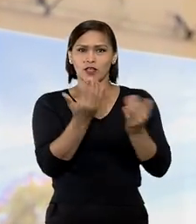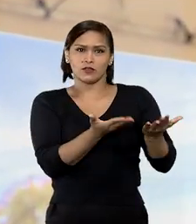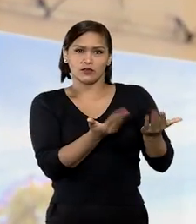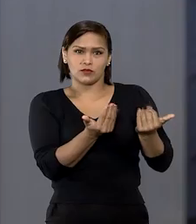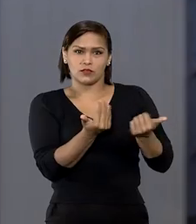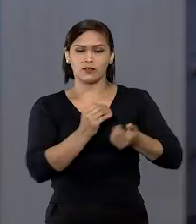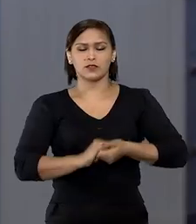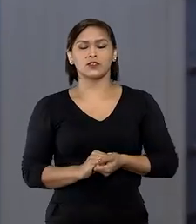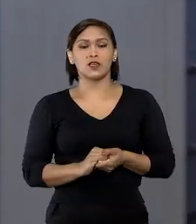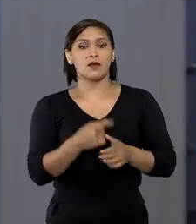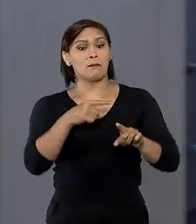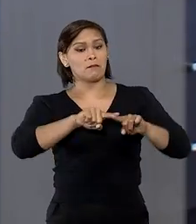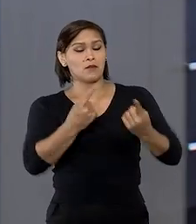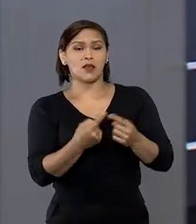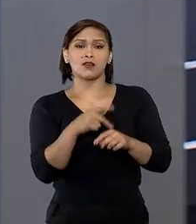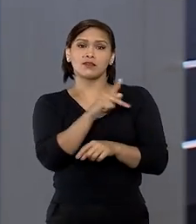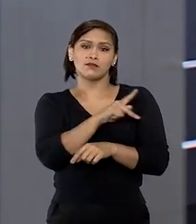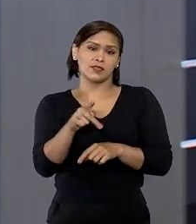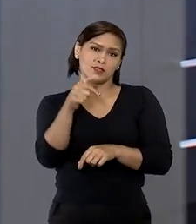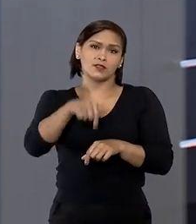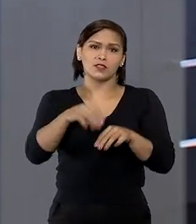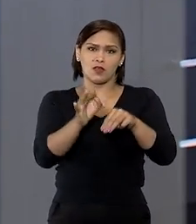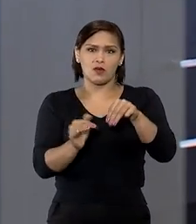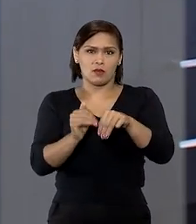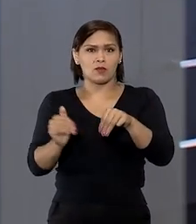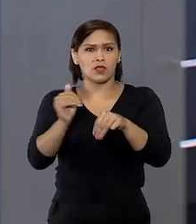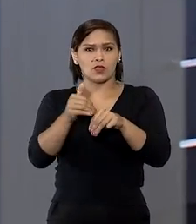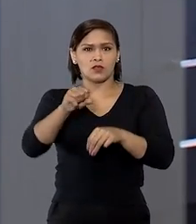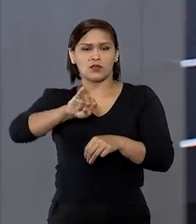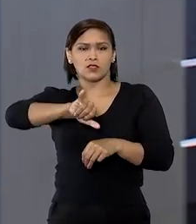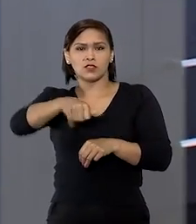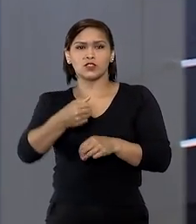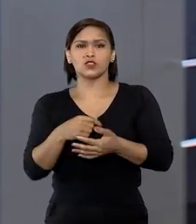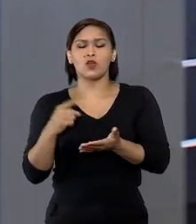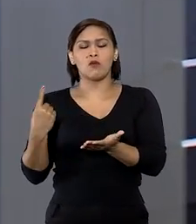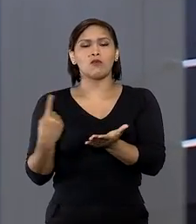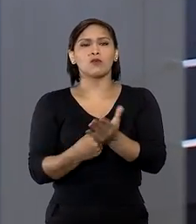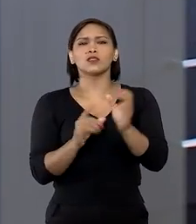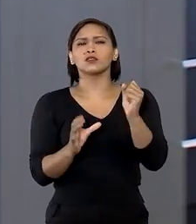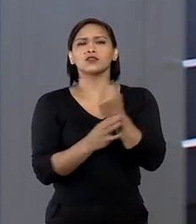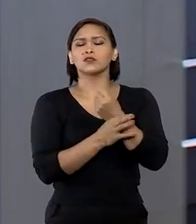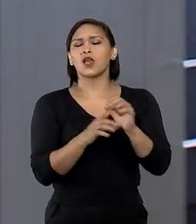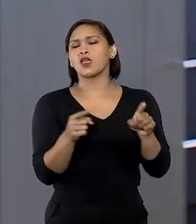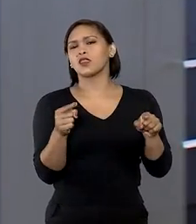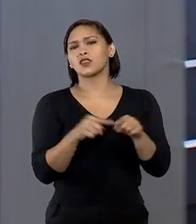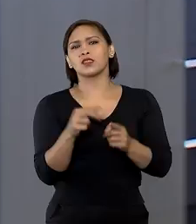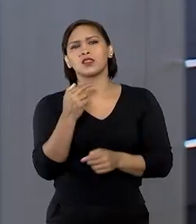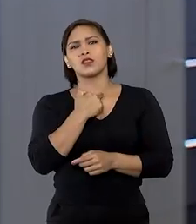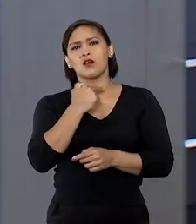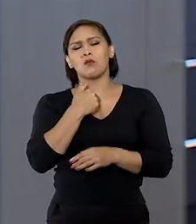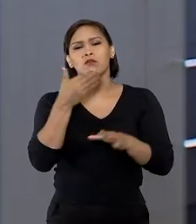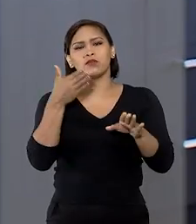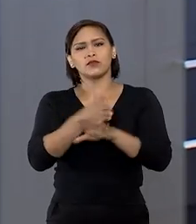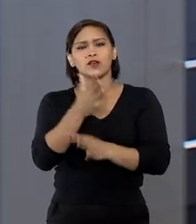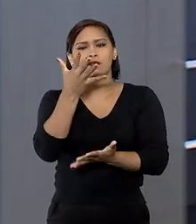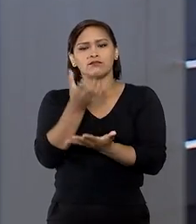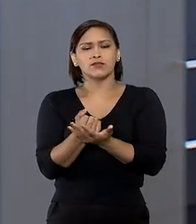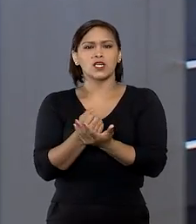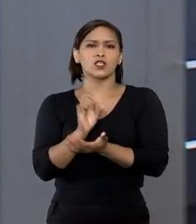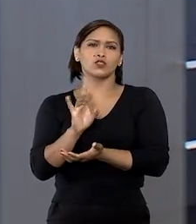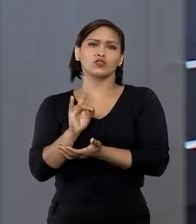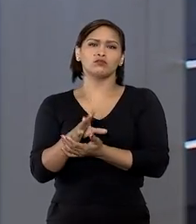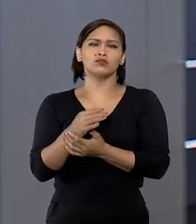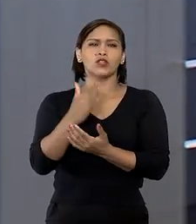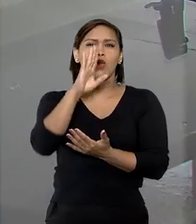pessoas mais jovens para o presidente do STJ Ministro Humberto Martins o mandado de segurança não pode ser concedido com base